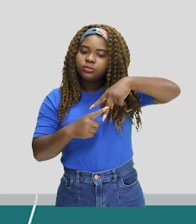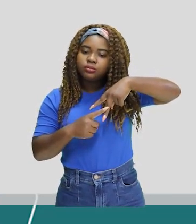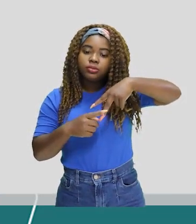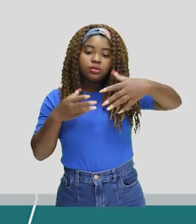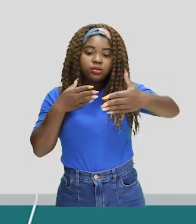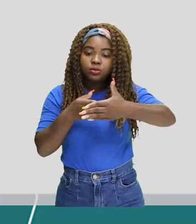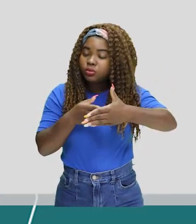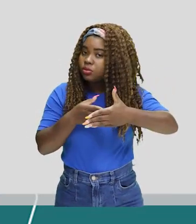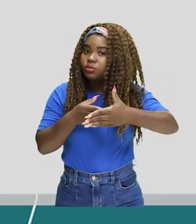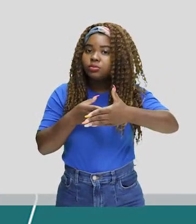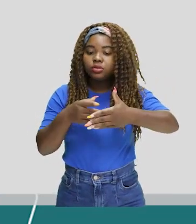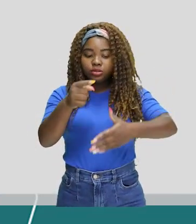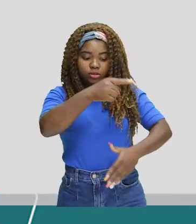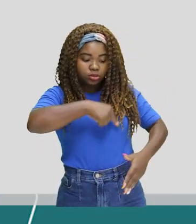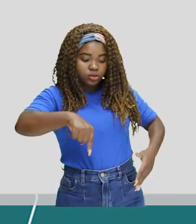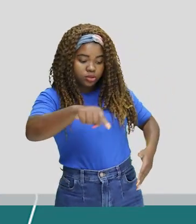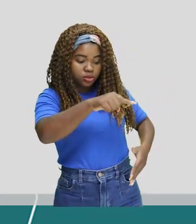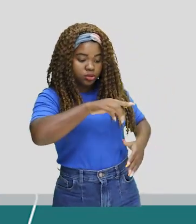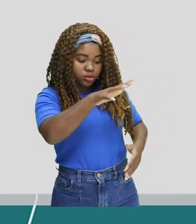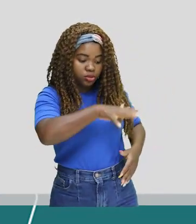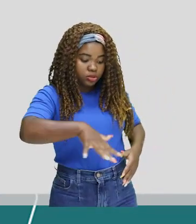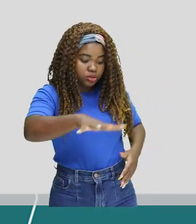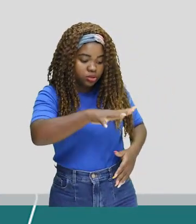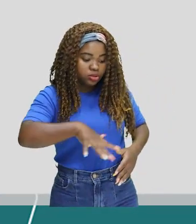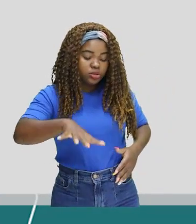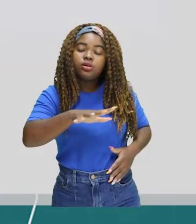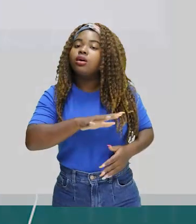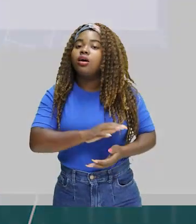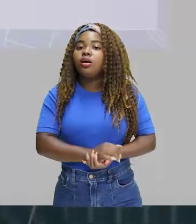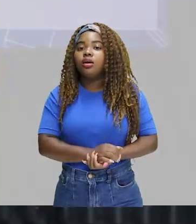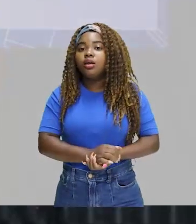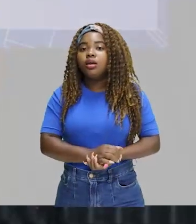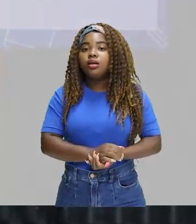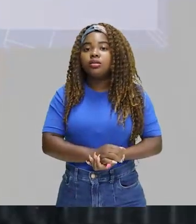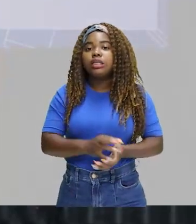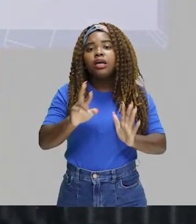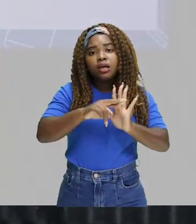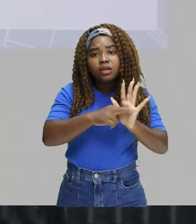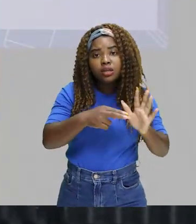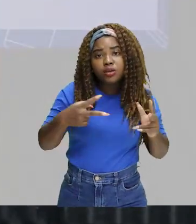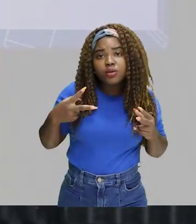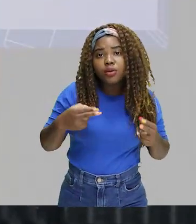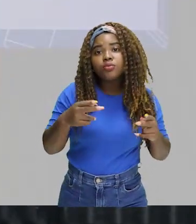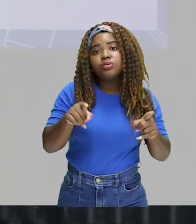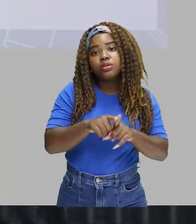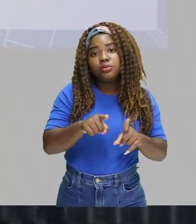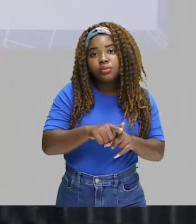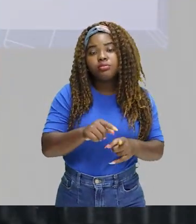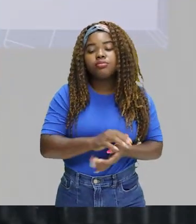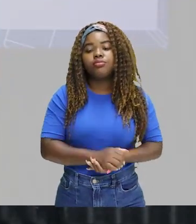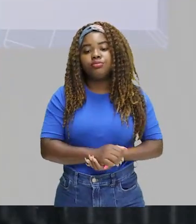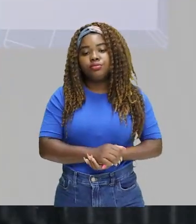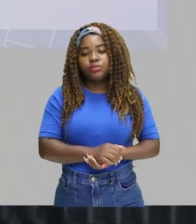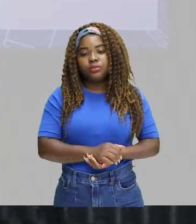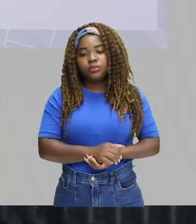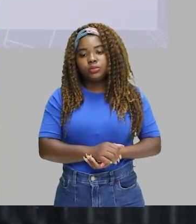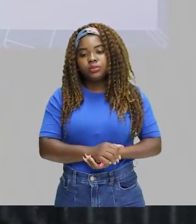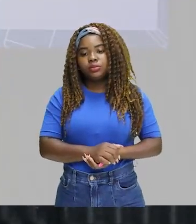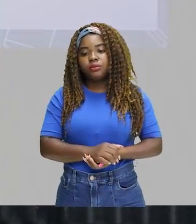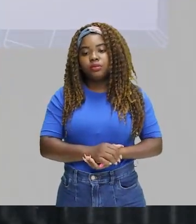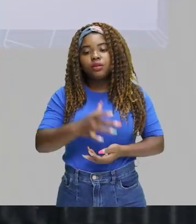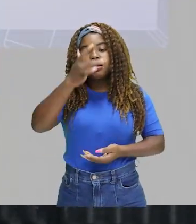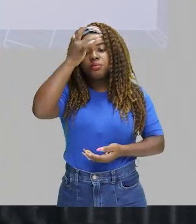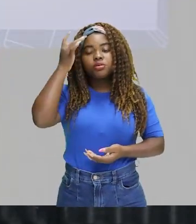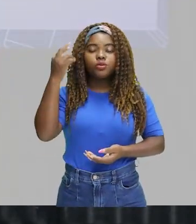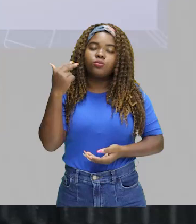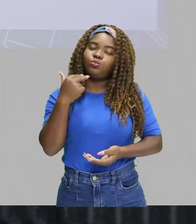de lançamento. Aquelas mesmas regrinhas que eu já falei para vocês do arremesso do peso ainda há pouco. O atleta ele